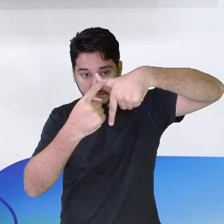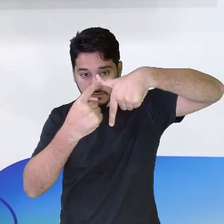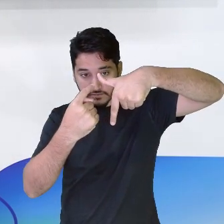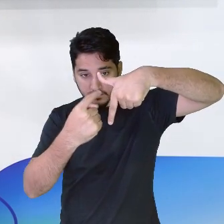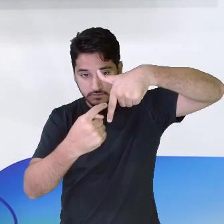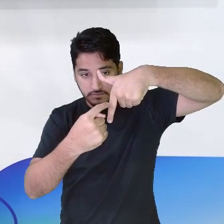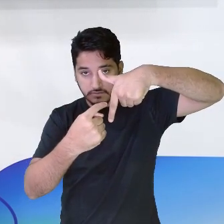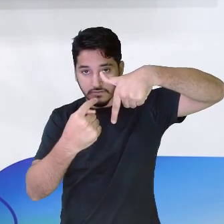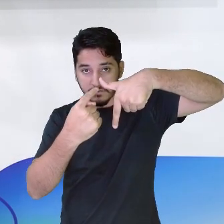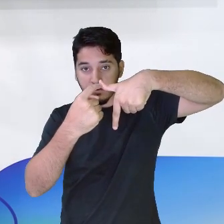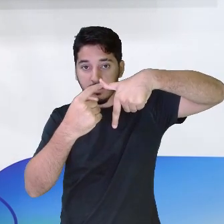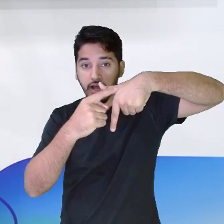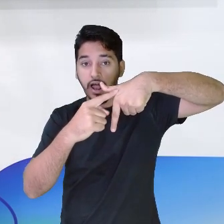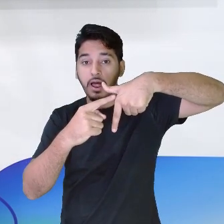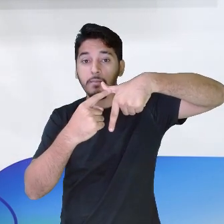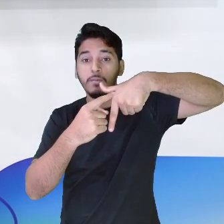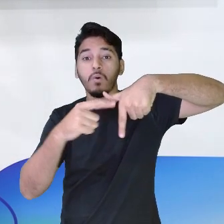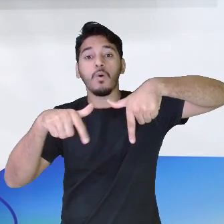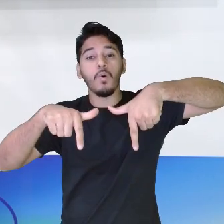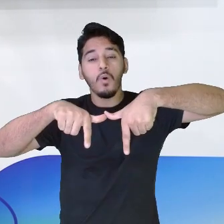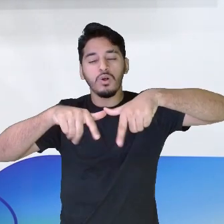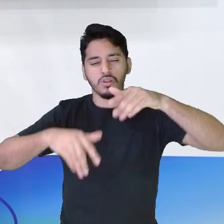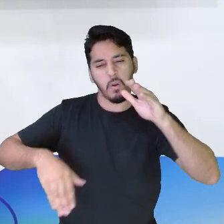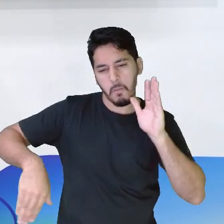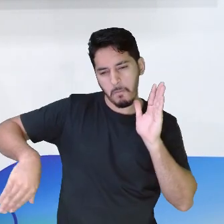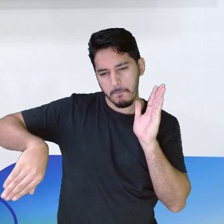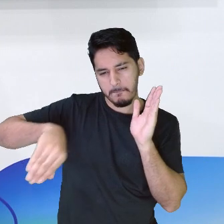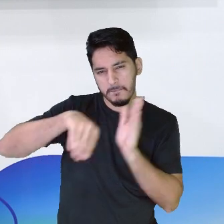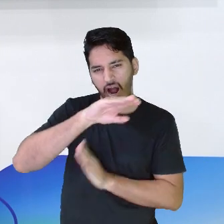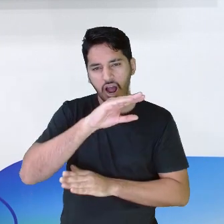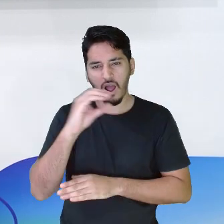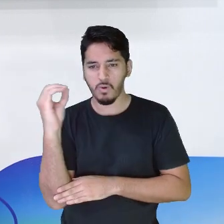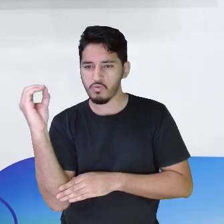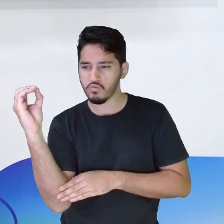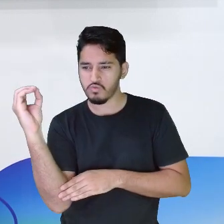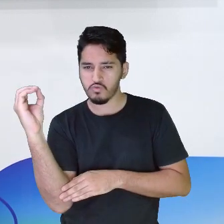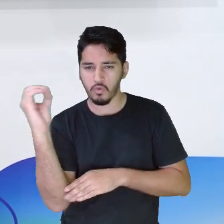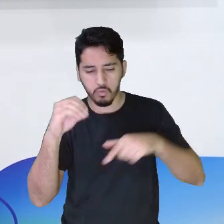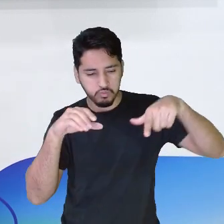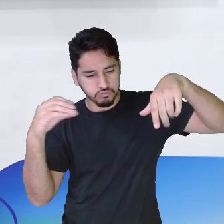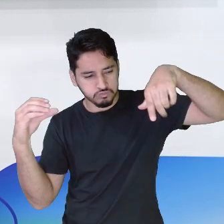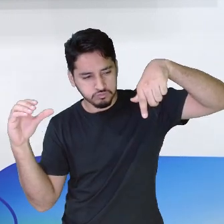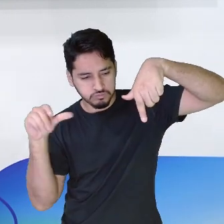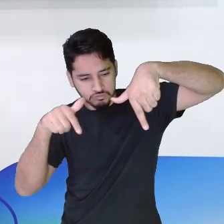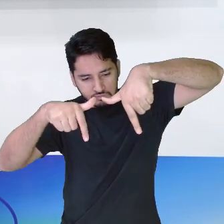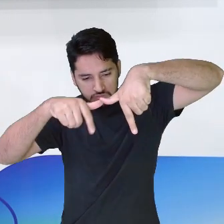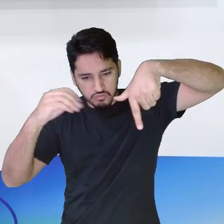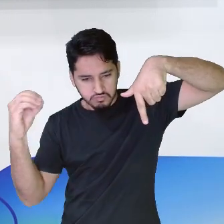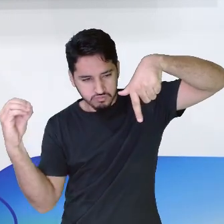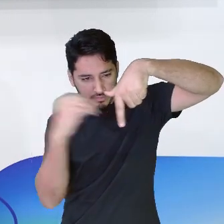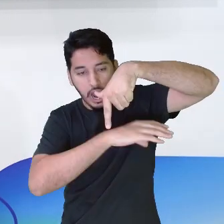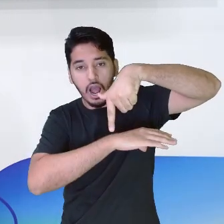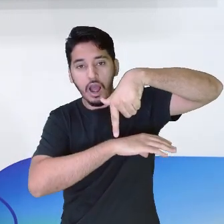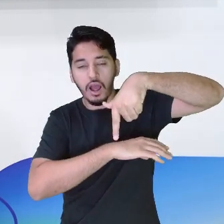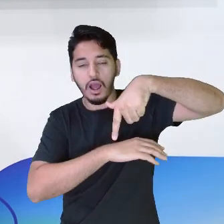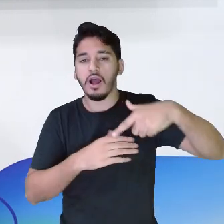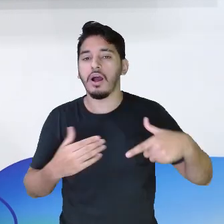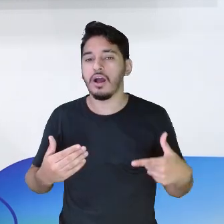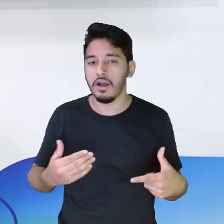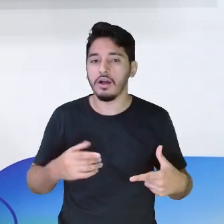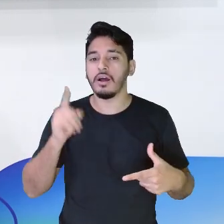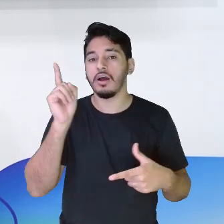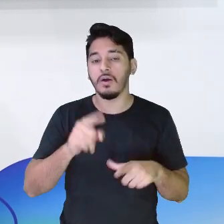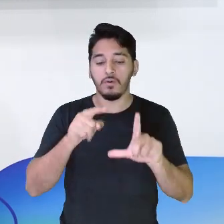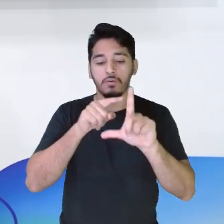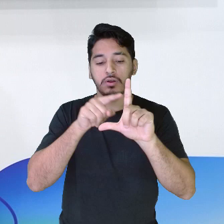que é aquelas duas pontas, né, da trave, a gente tem um ângulo aí. Na verdade, a gente possui um ângulo